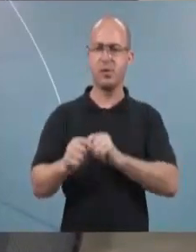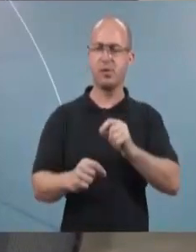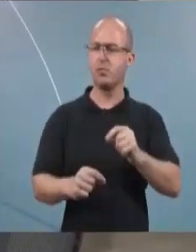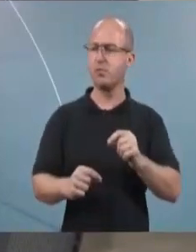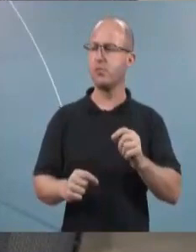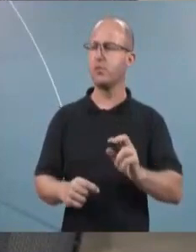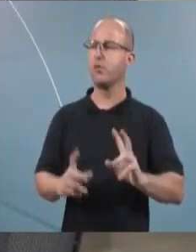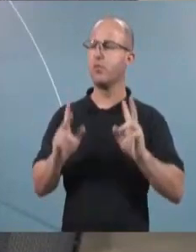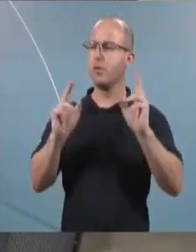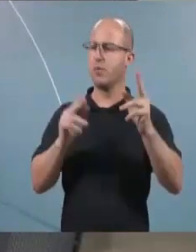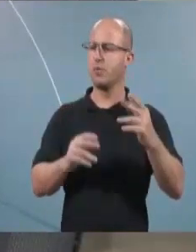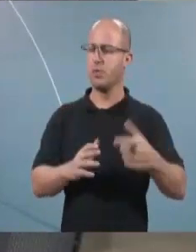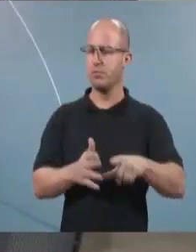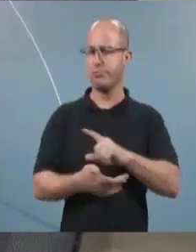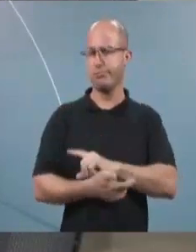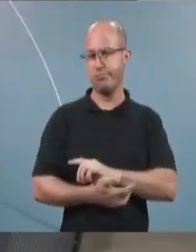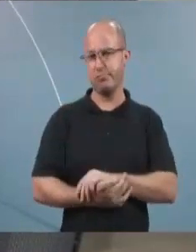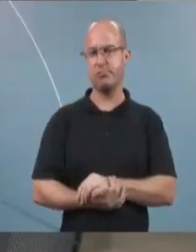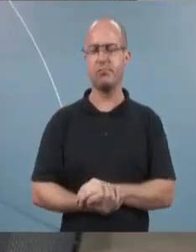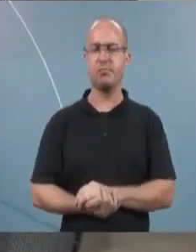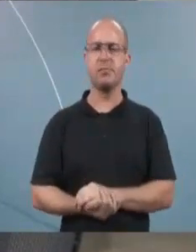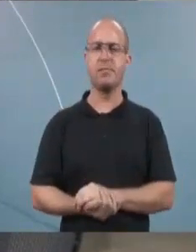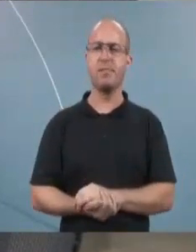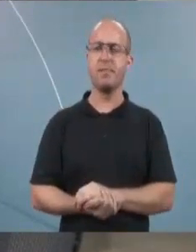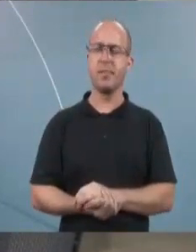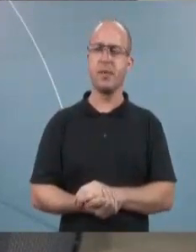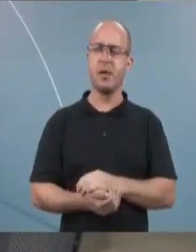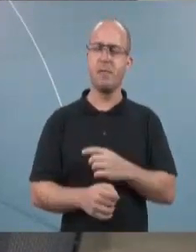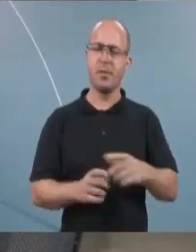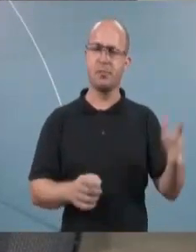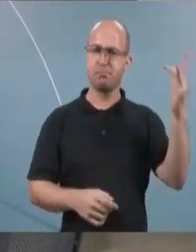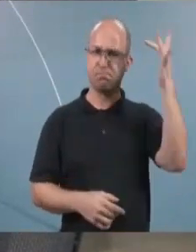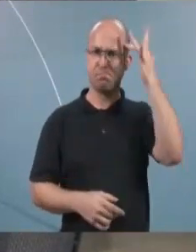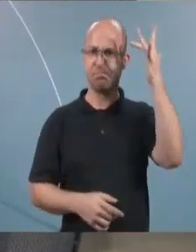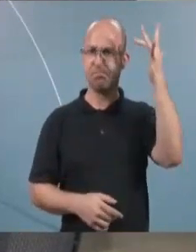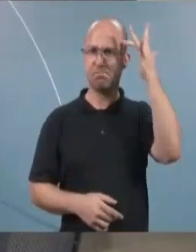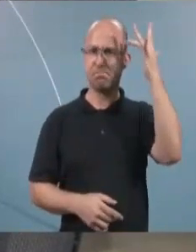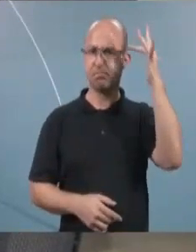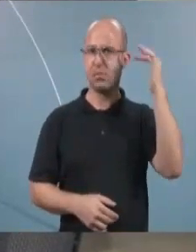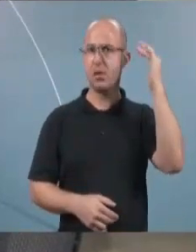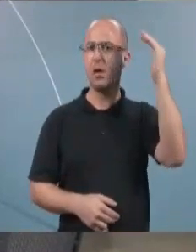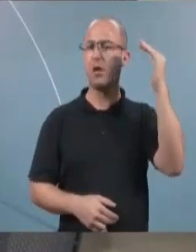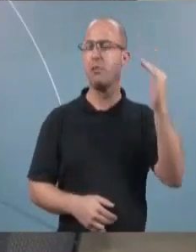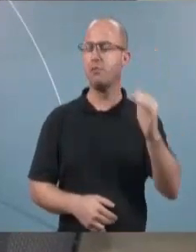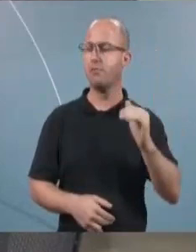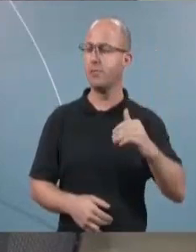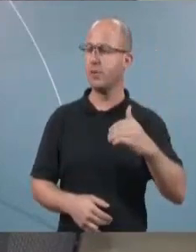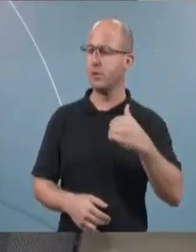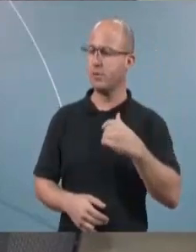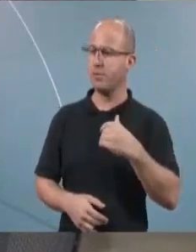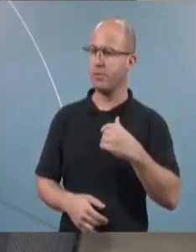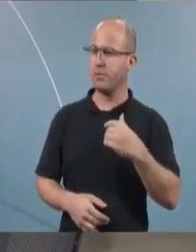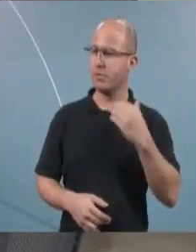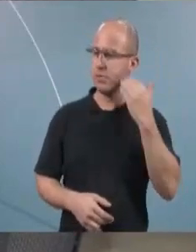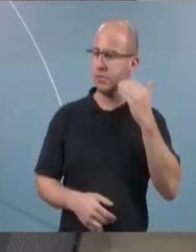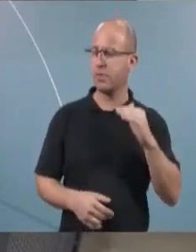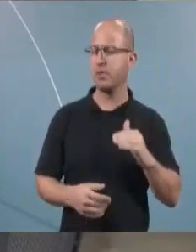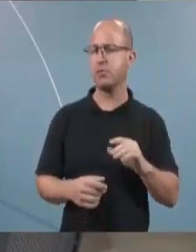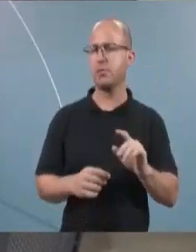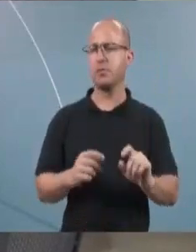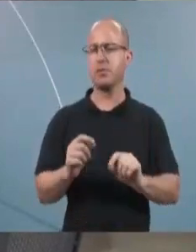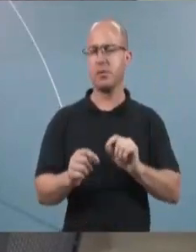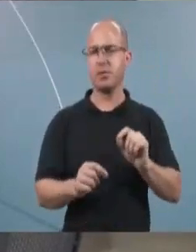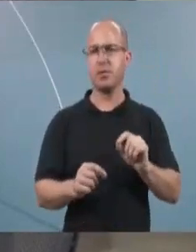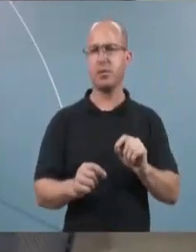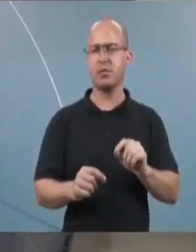aqui mas eu a Maturidade me leva a entender